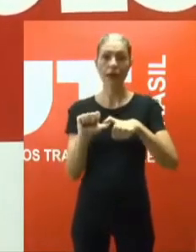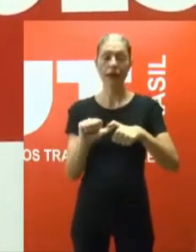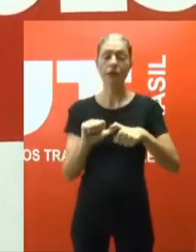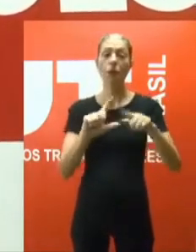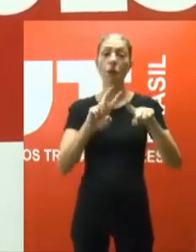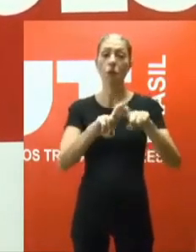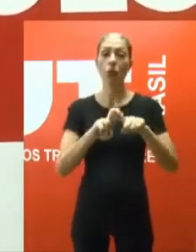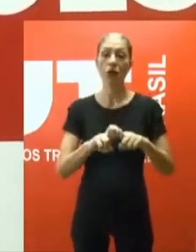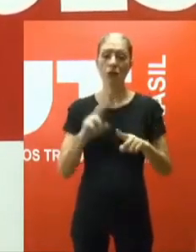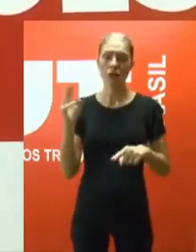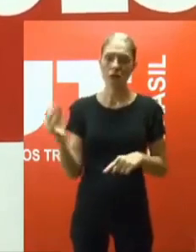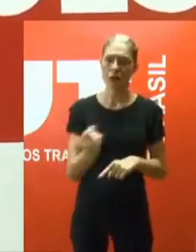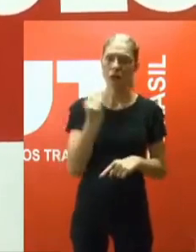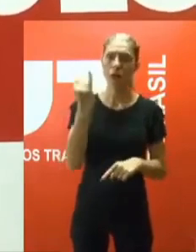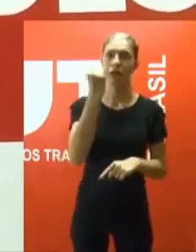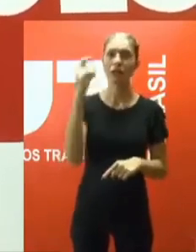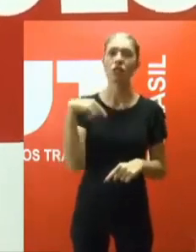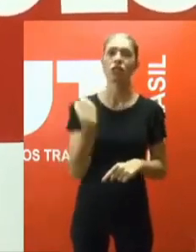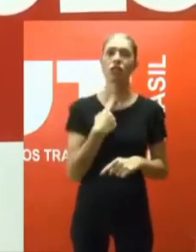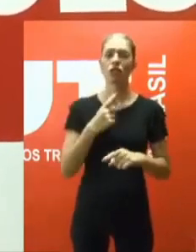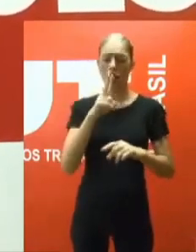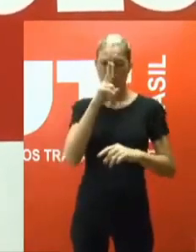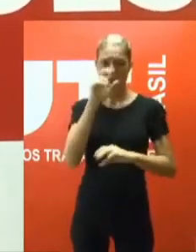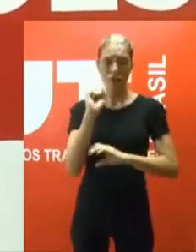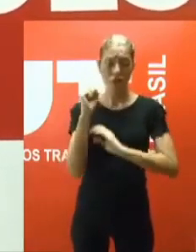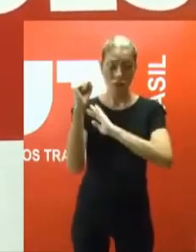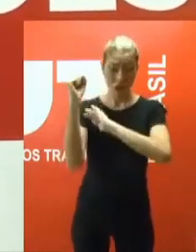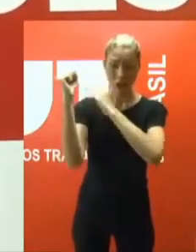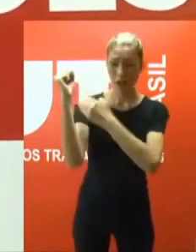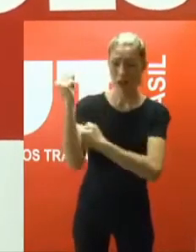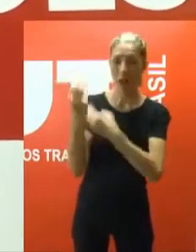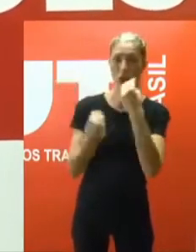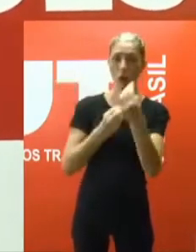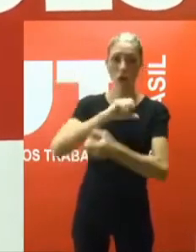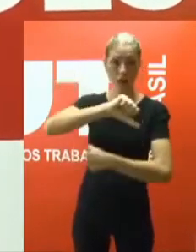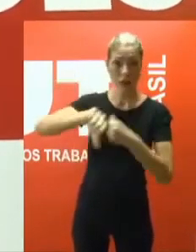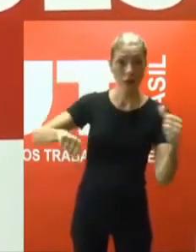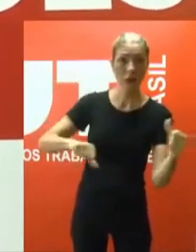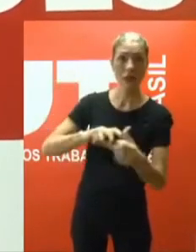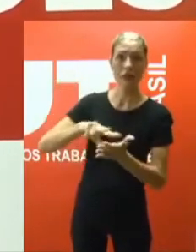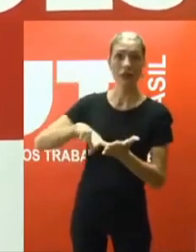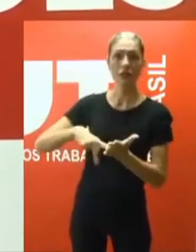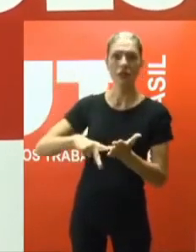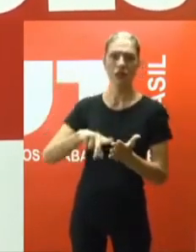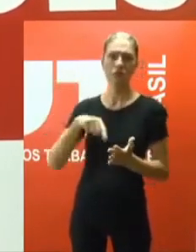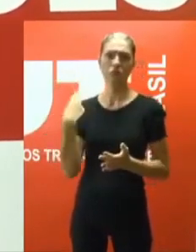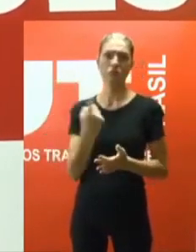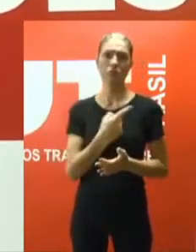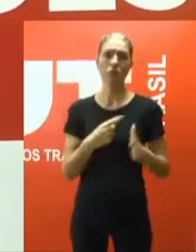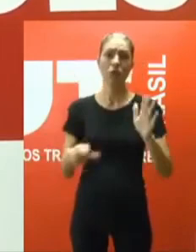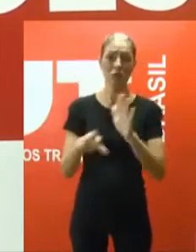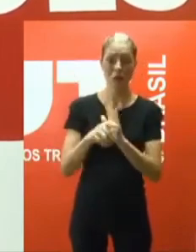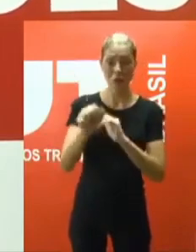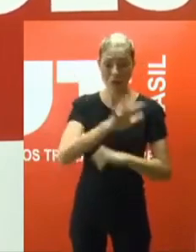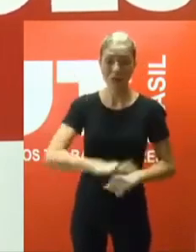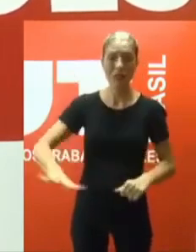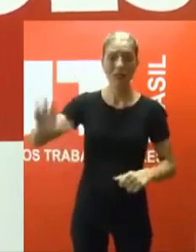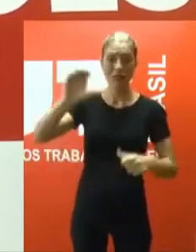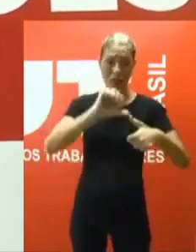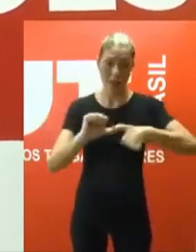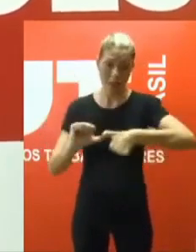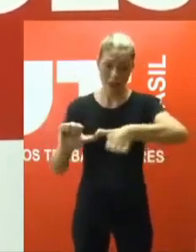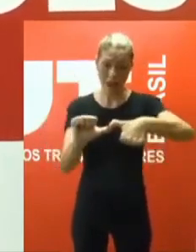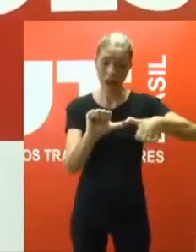tarefa fundamental, que é o fortalecimento e a transformação sindical. Nós estamos a toda na América Latina para ver como fortalecemos e como transformamos nossos